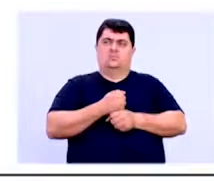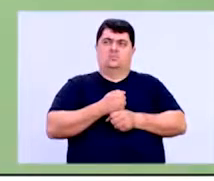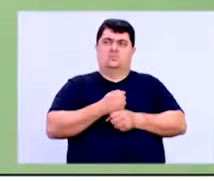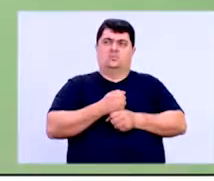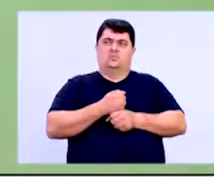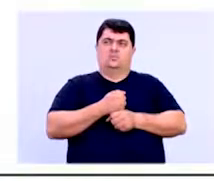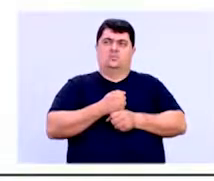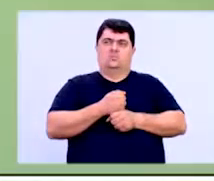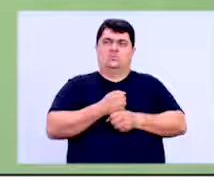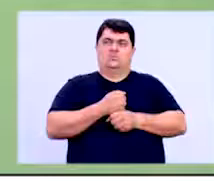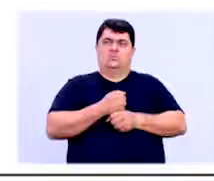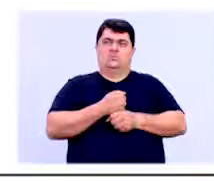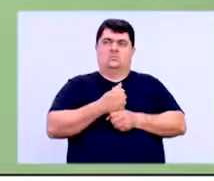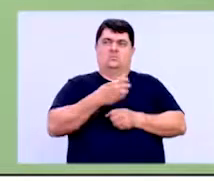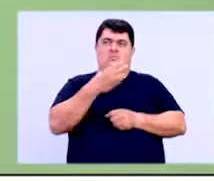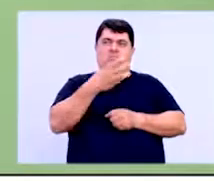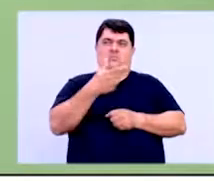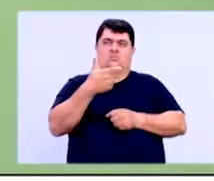Chegamos ao quê?